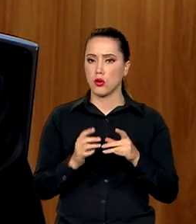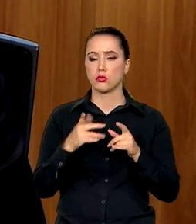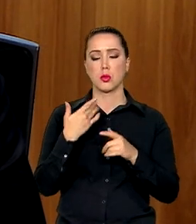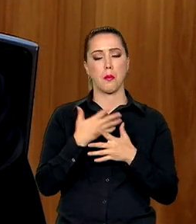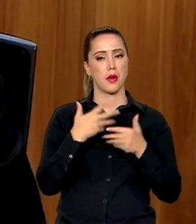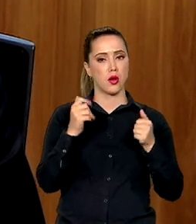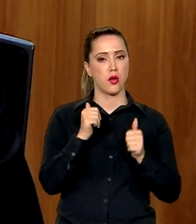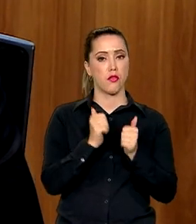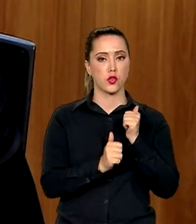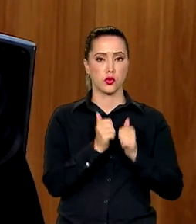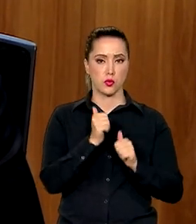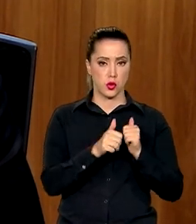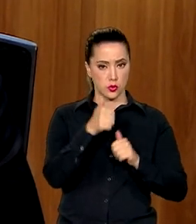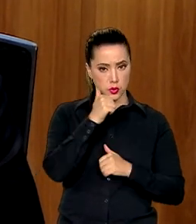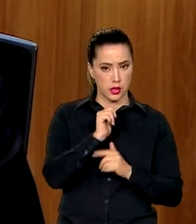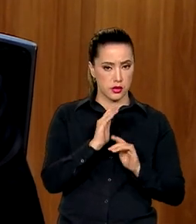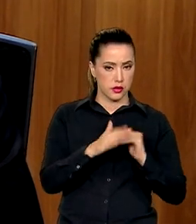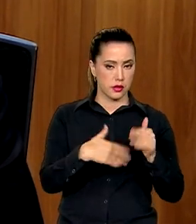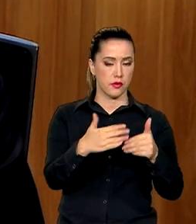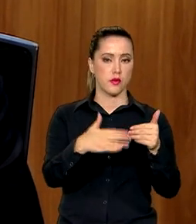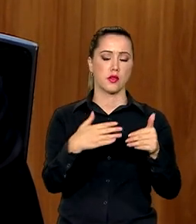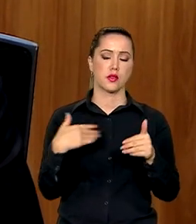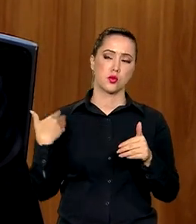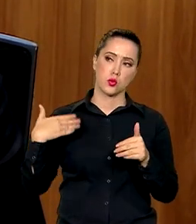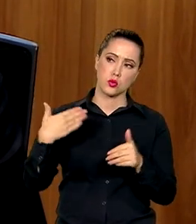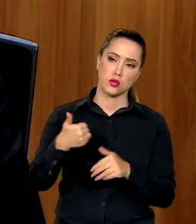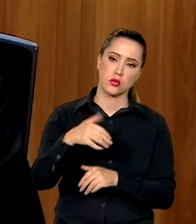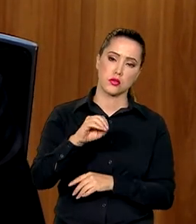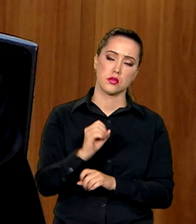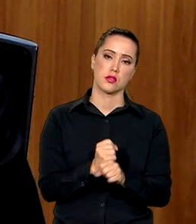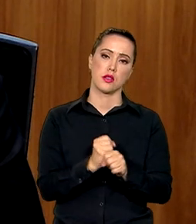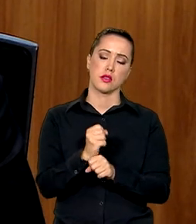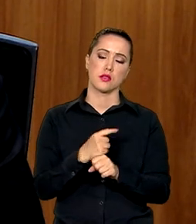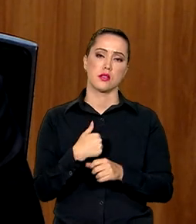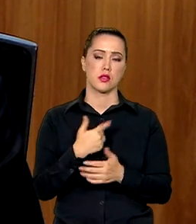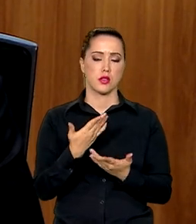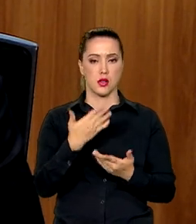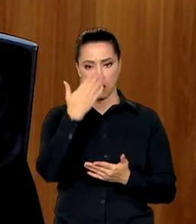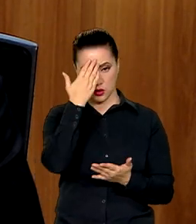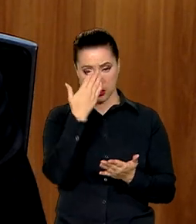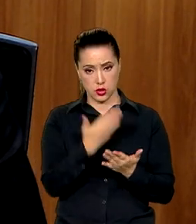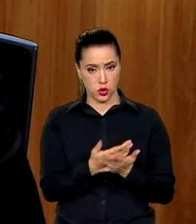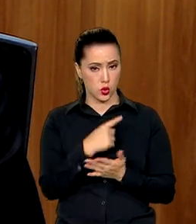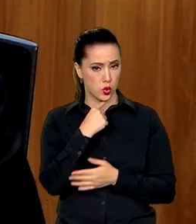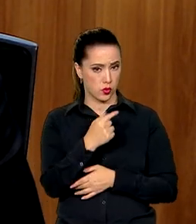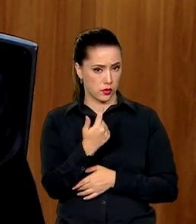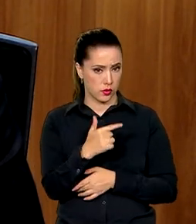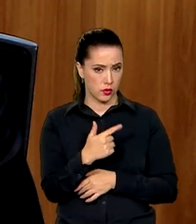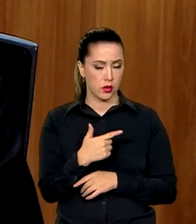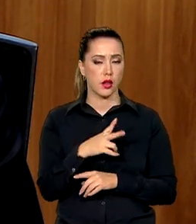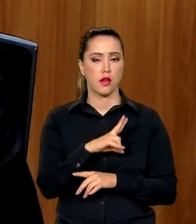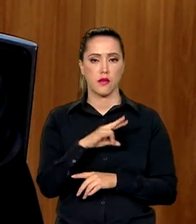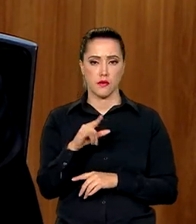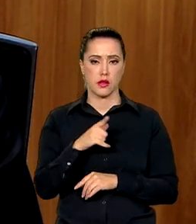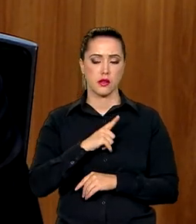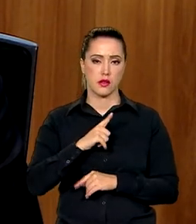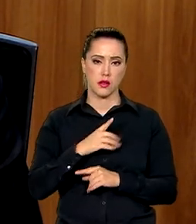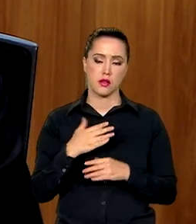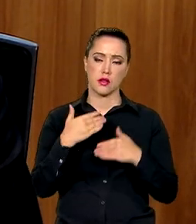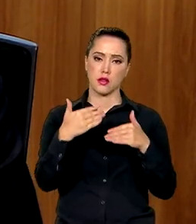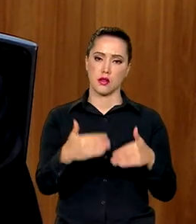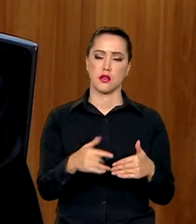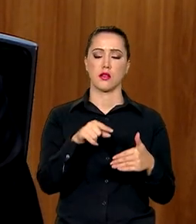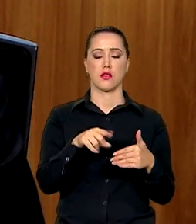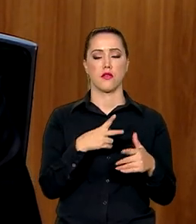avançou bastante e nos últimos nos últimos 10 anos e sem sombra de dúvida Uma logística que vai nos propiciar estar à frente de